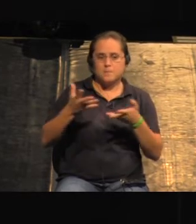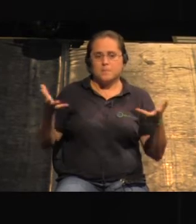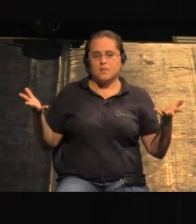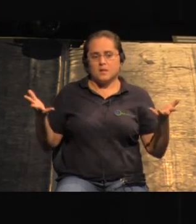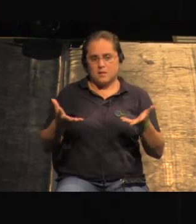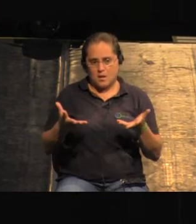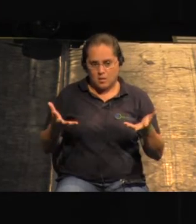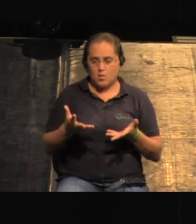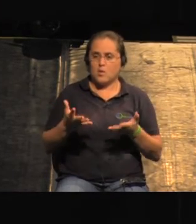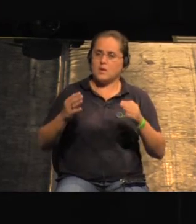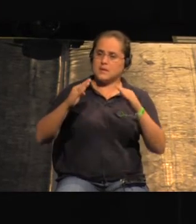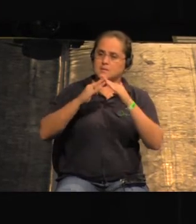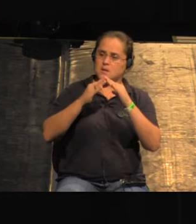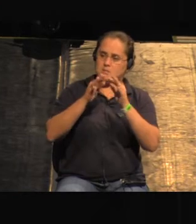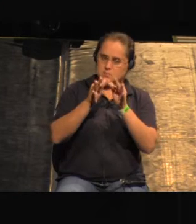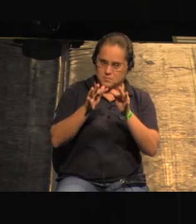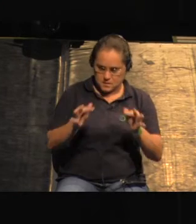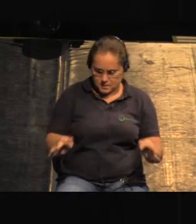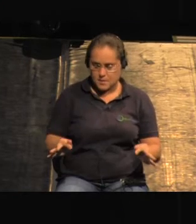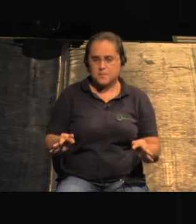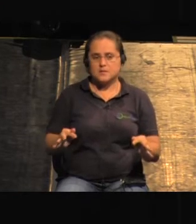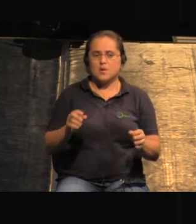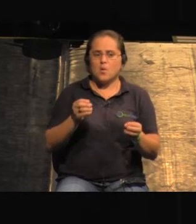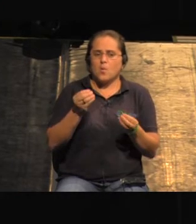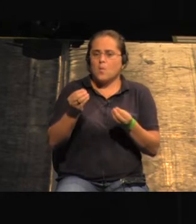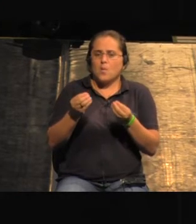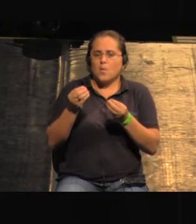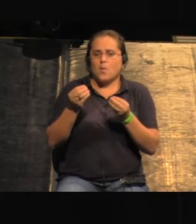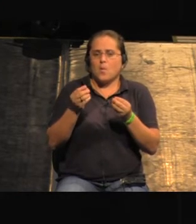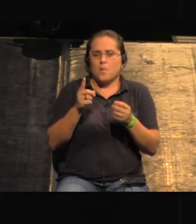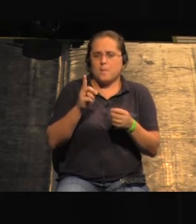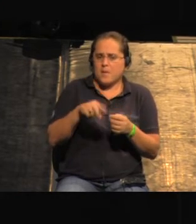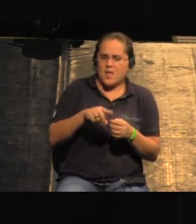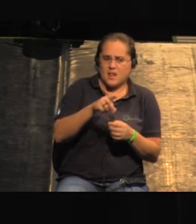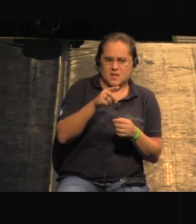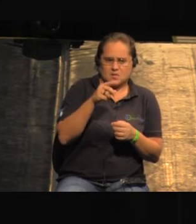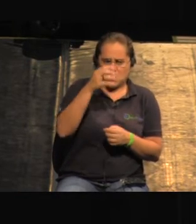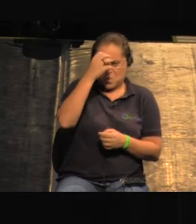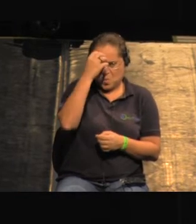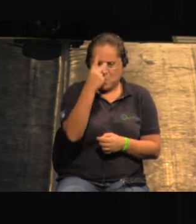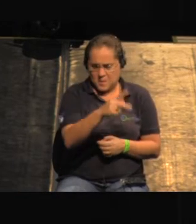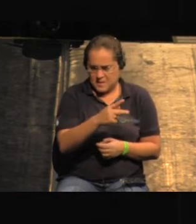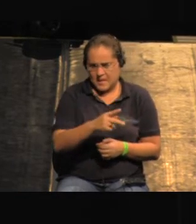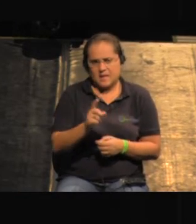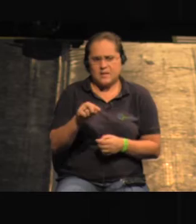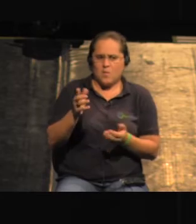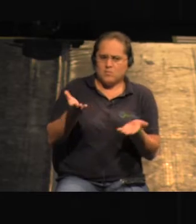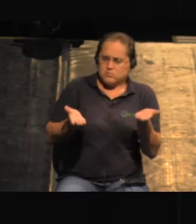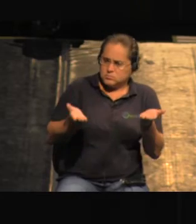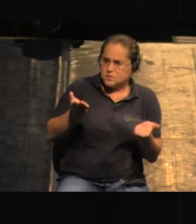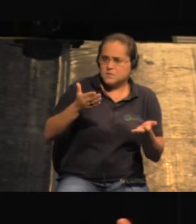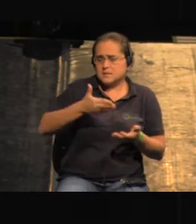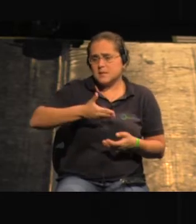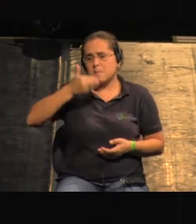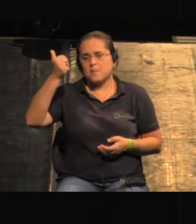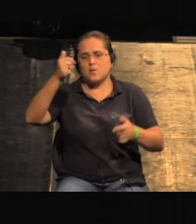e agora as casas mais simples estão sendo acusadas de causar gentrificação. Então é um